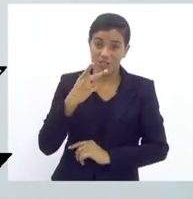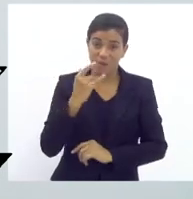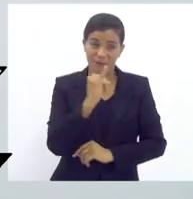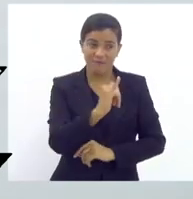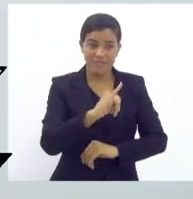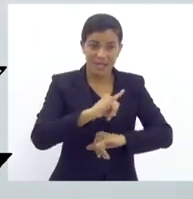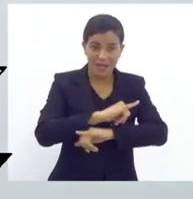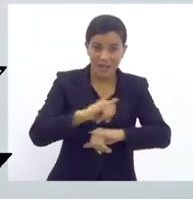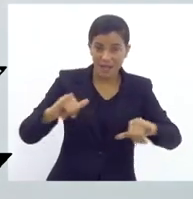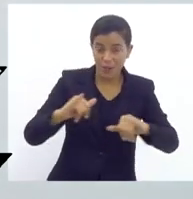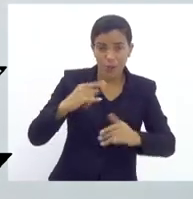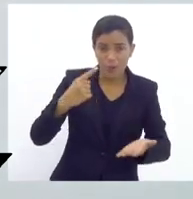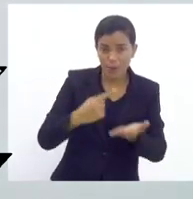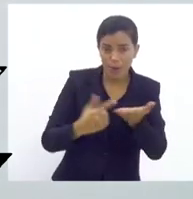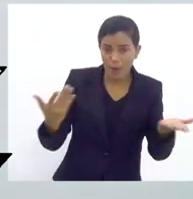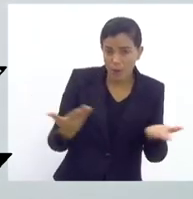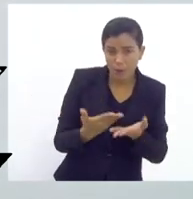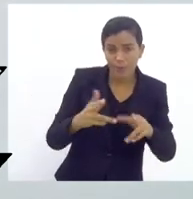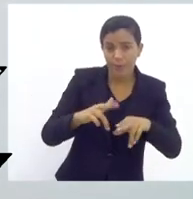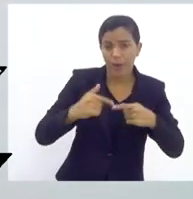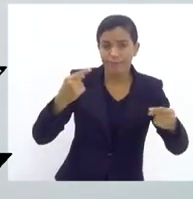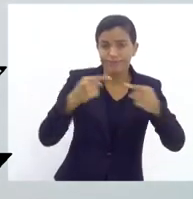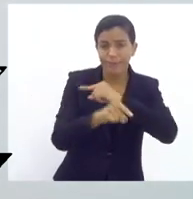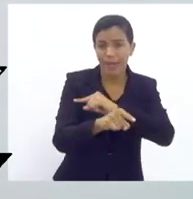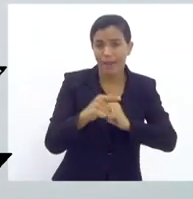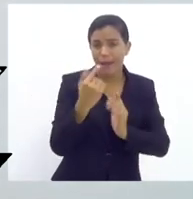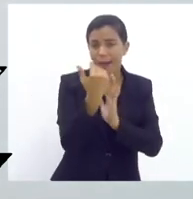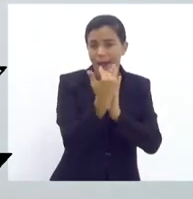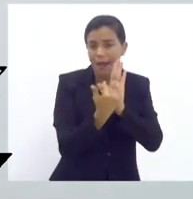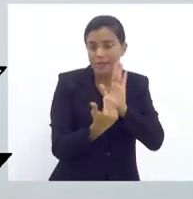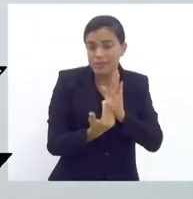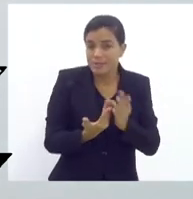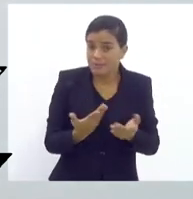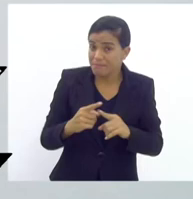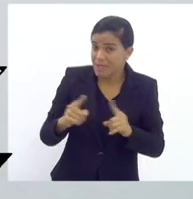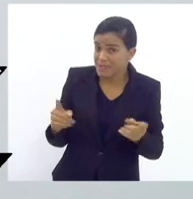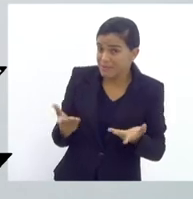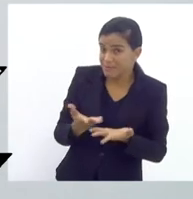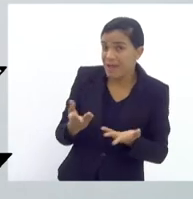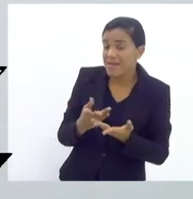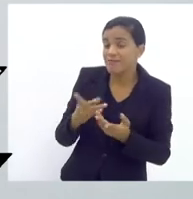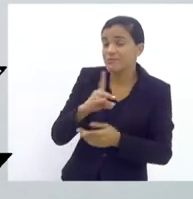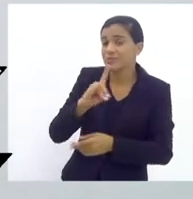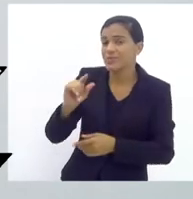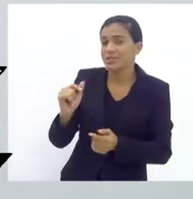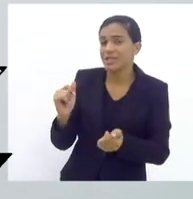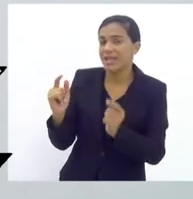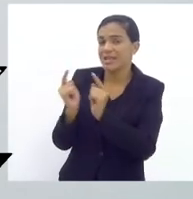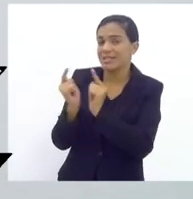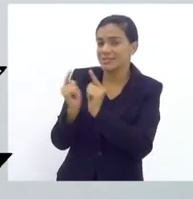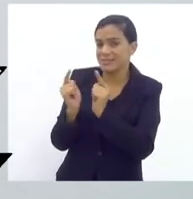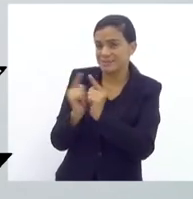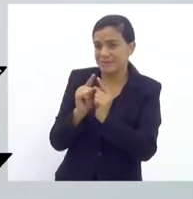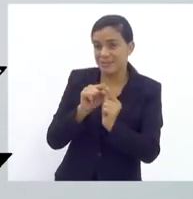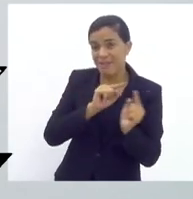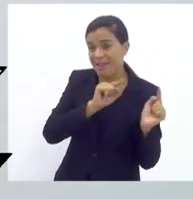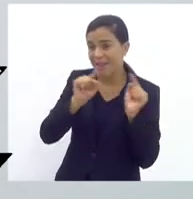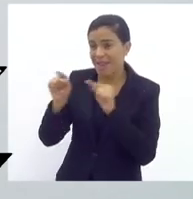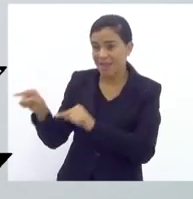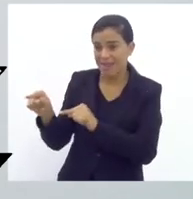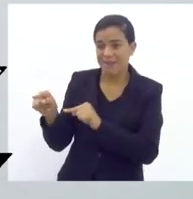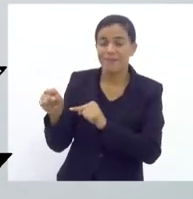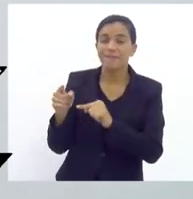hoje por uma incompatibilidade de agendas mas que essa Praça de serviços Será também um dos desdobramentos da audiência pública